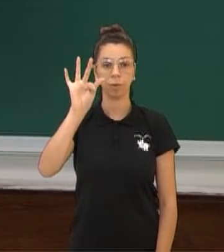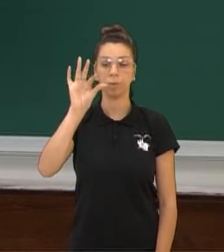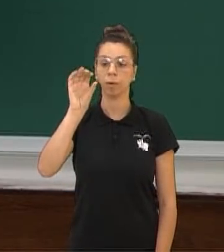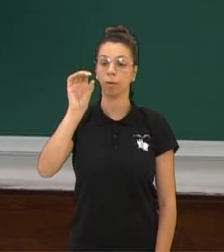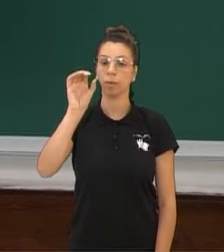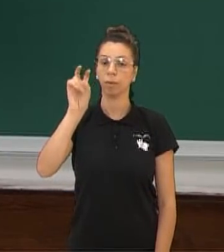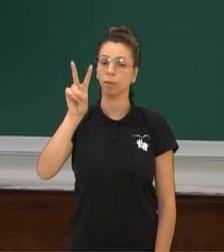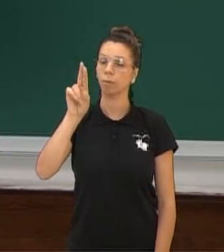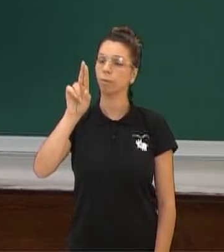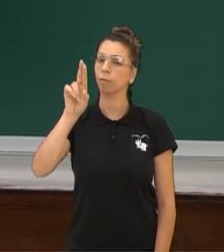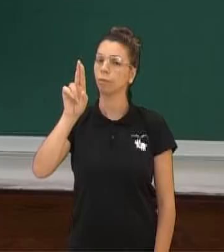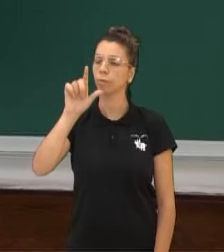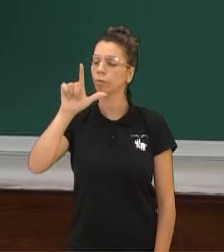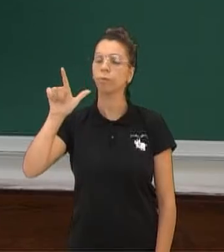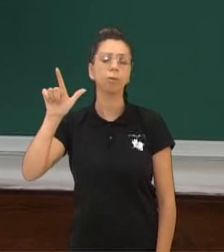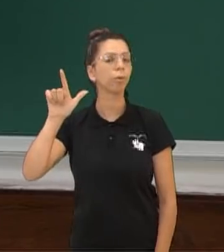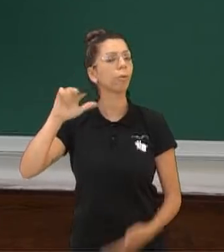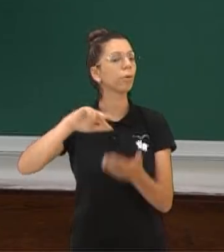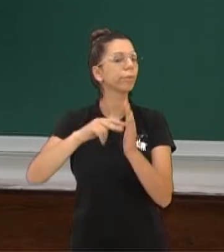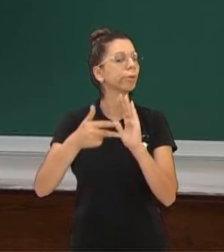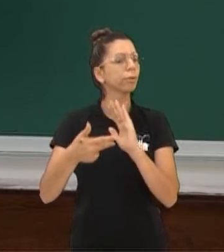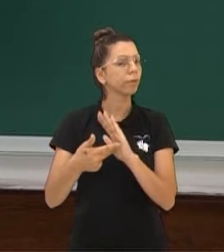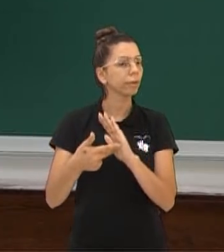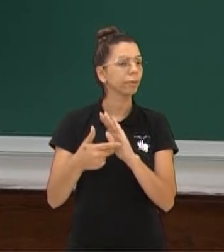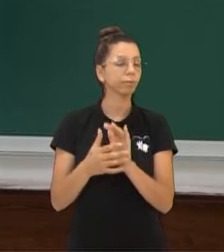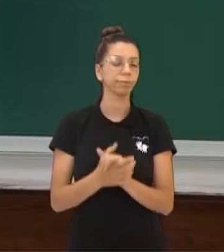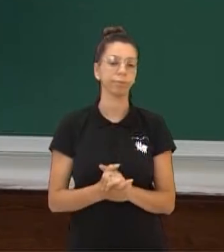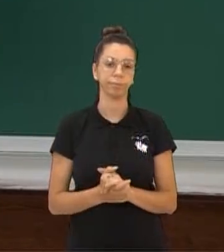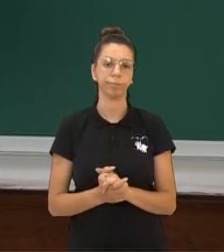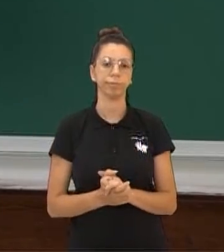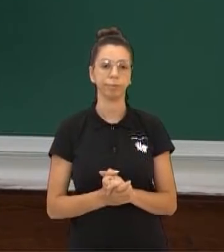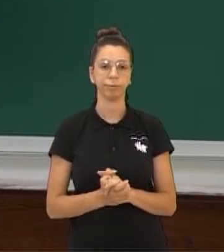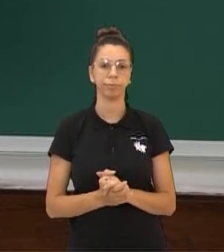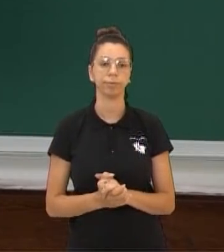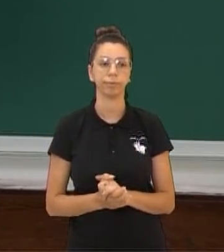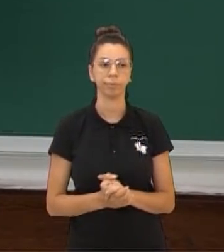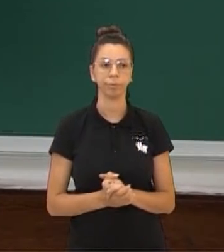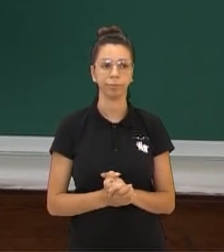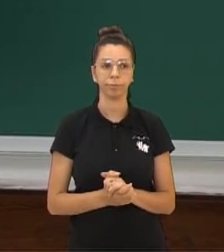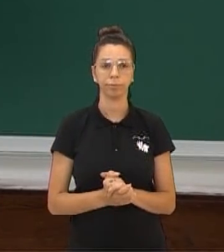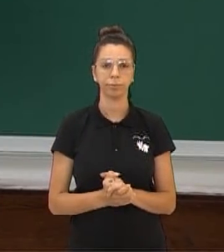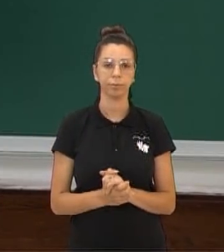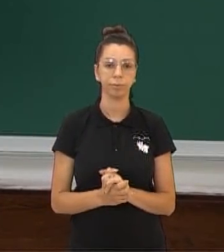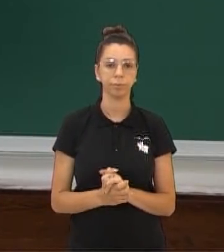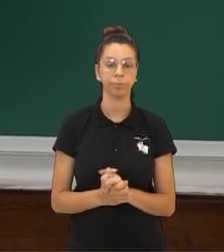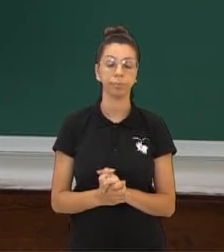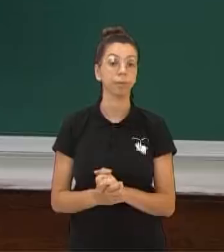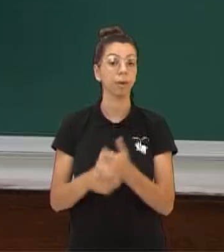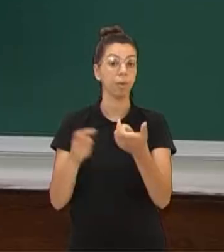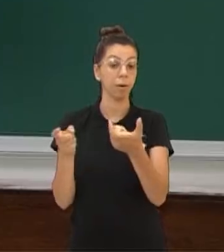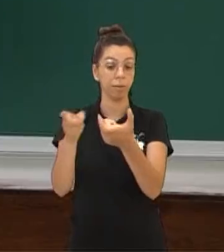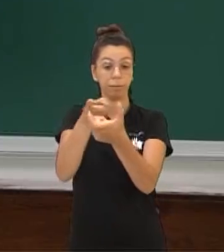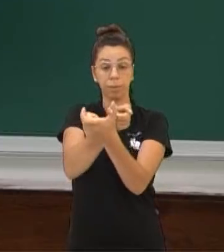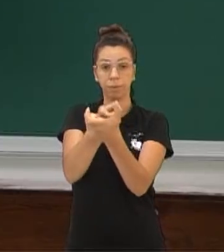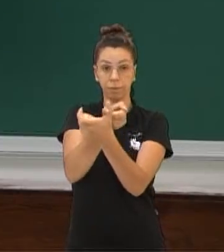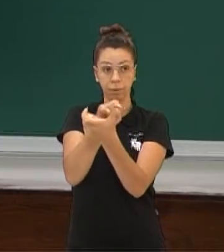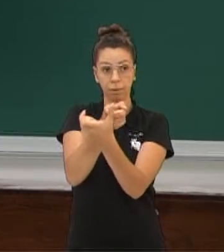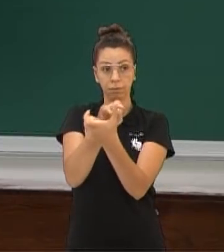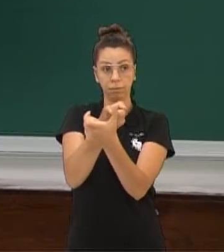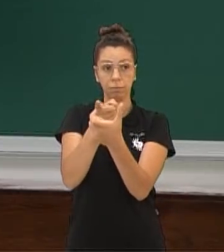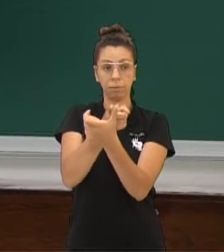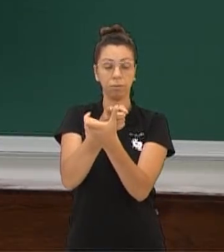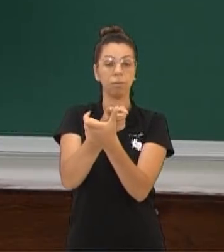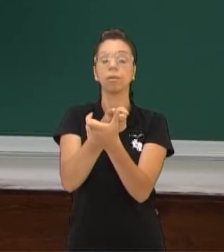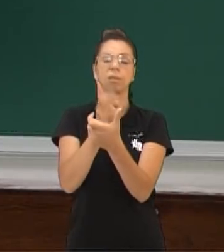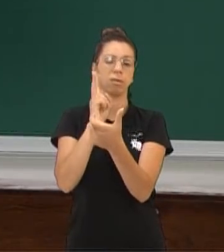Qual sentido ele vai dar, então, na palavra? Unfair. Letter C. Aqui nós temos um prefixo. A gente acabou de ver